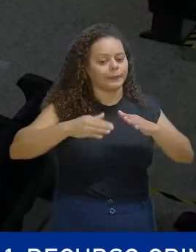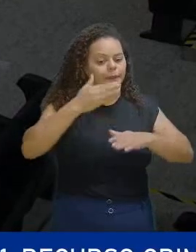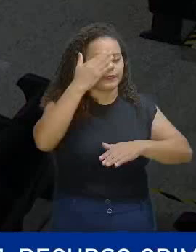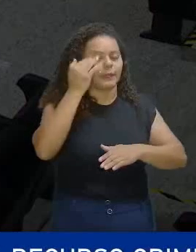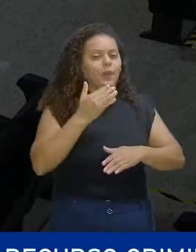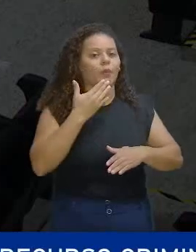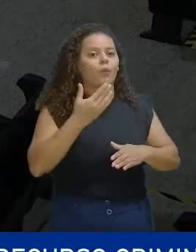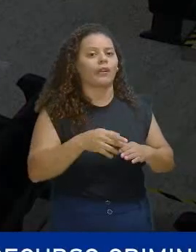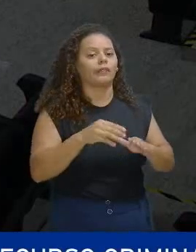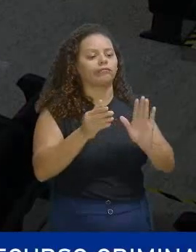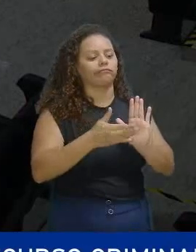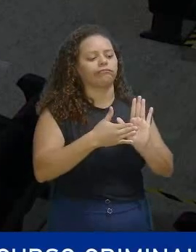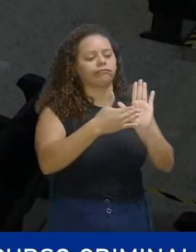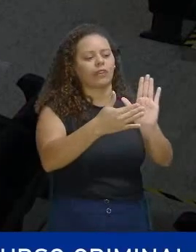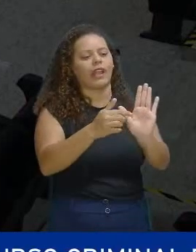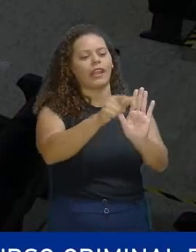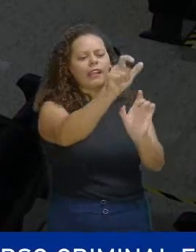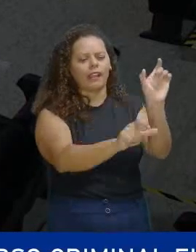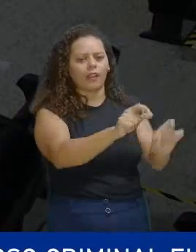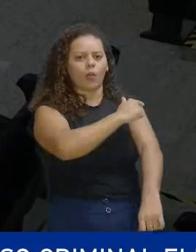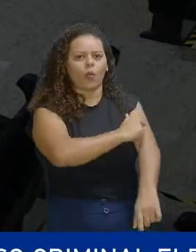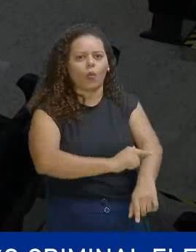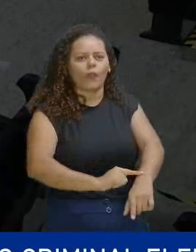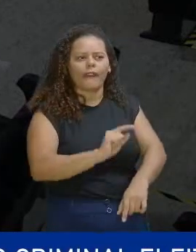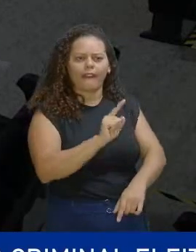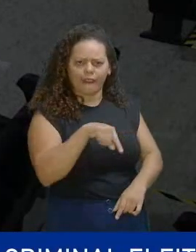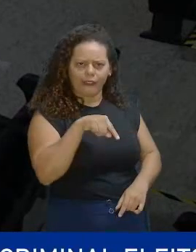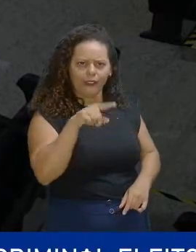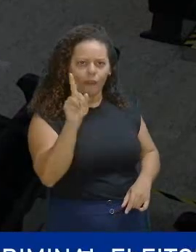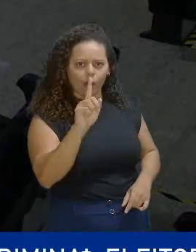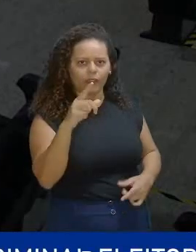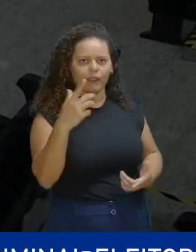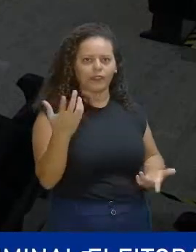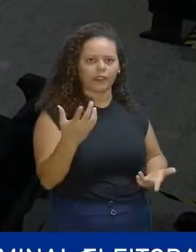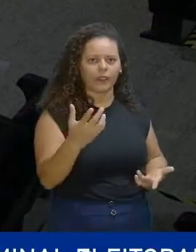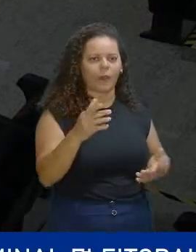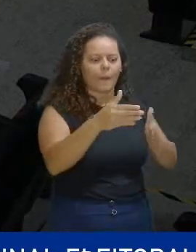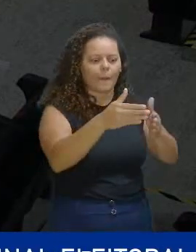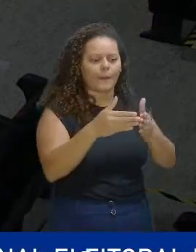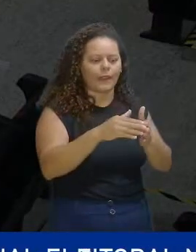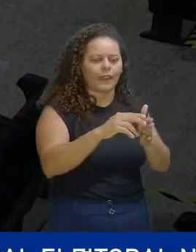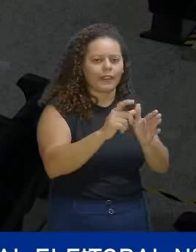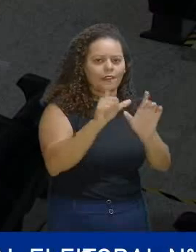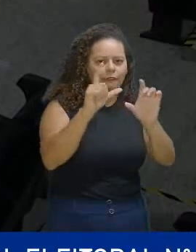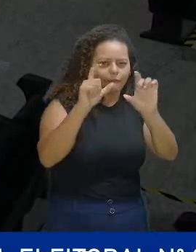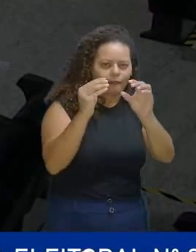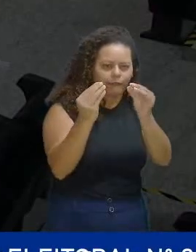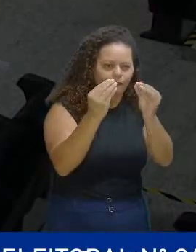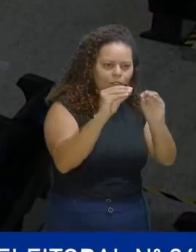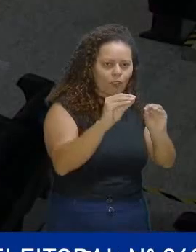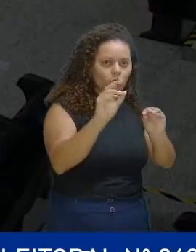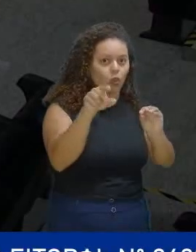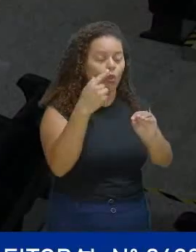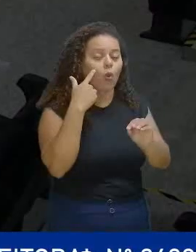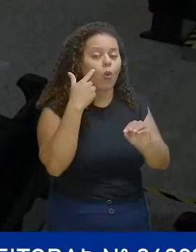a demonstração de que a conduta, consubstanciada no pedido de voto ou de abstenção, tenha